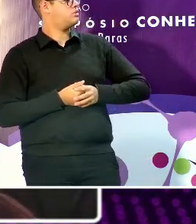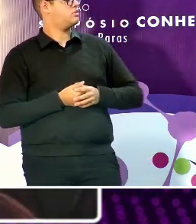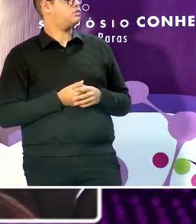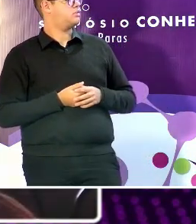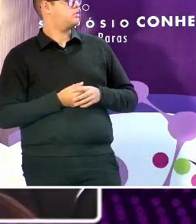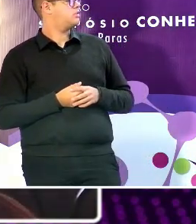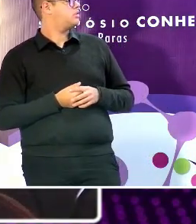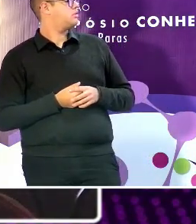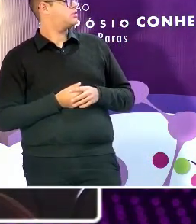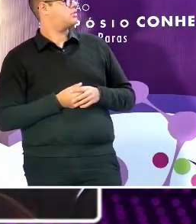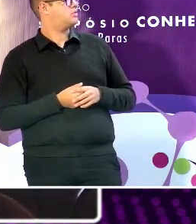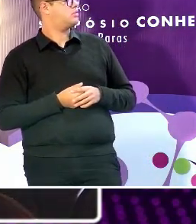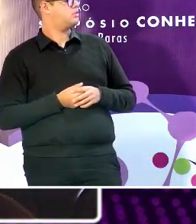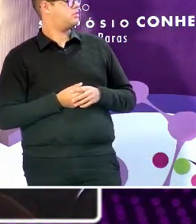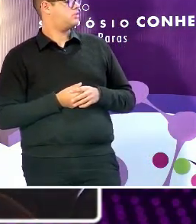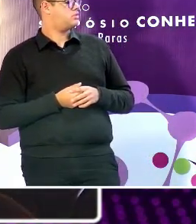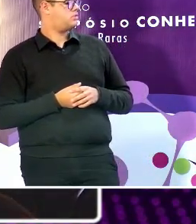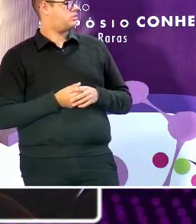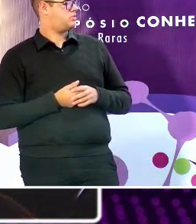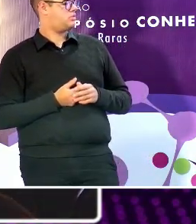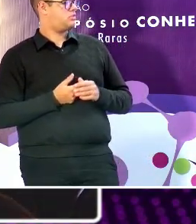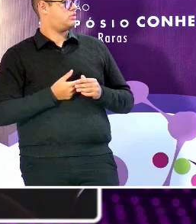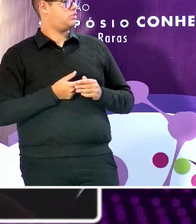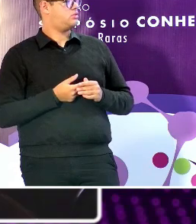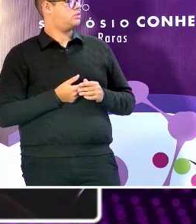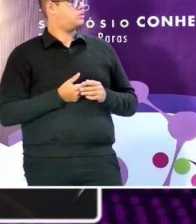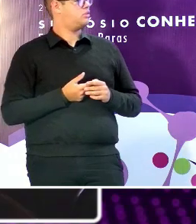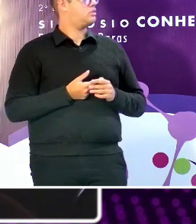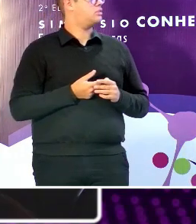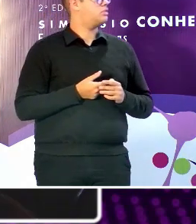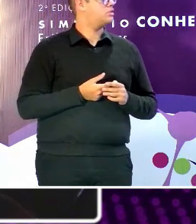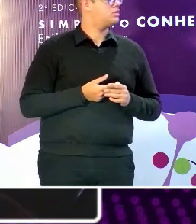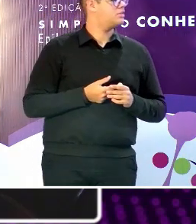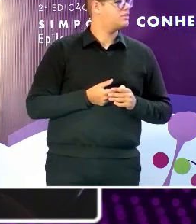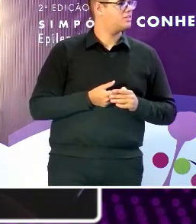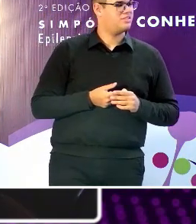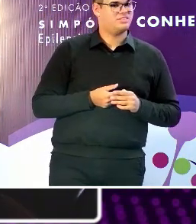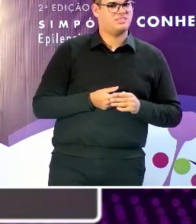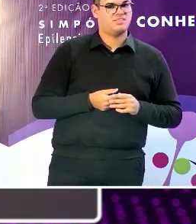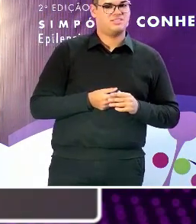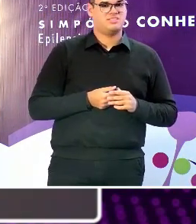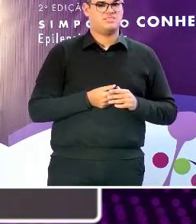fiz? Ah, tá. Peraí, de baixo para trás.